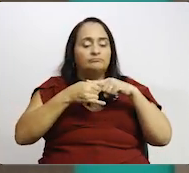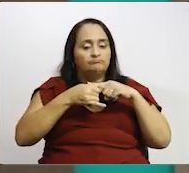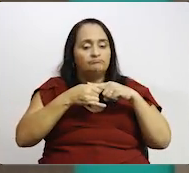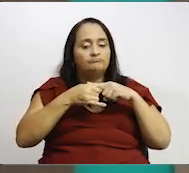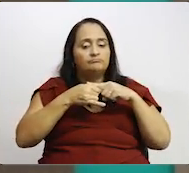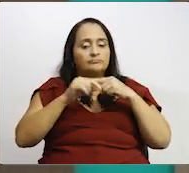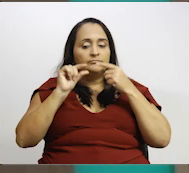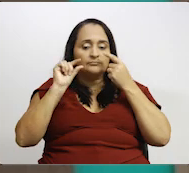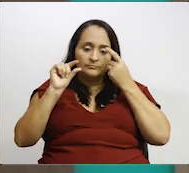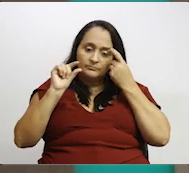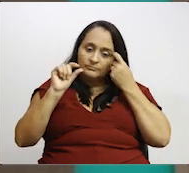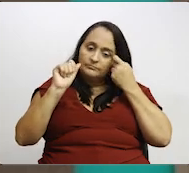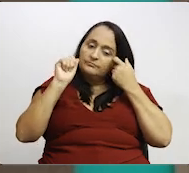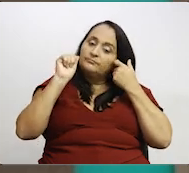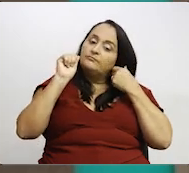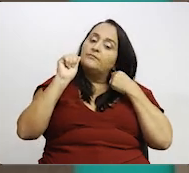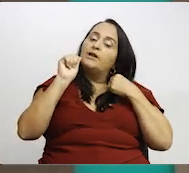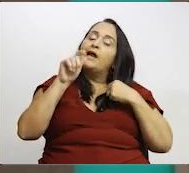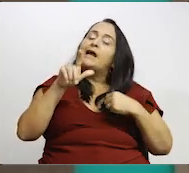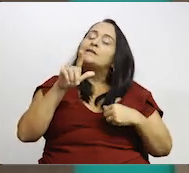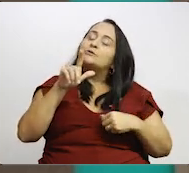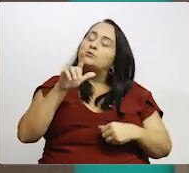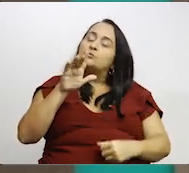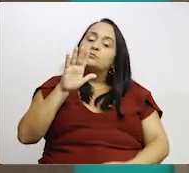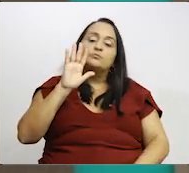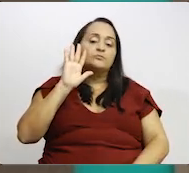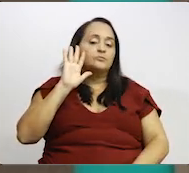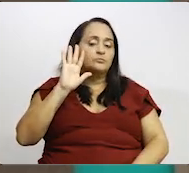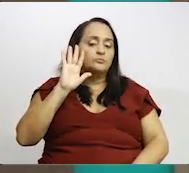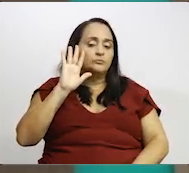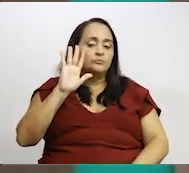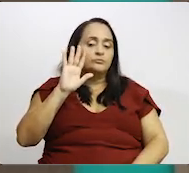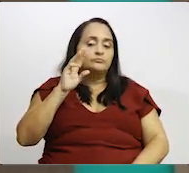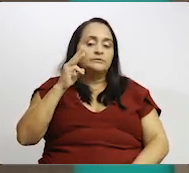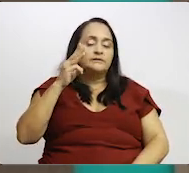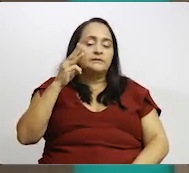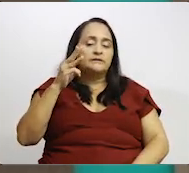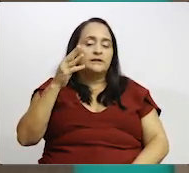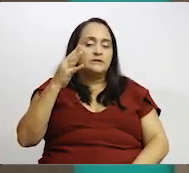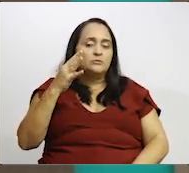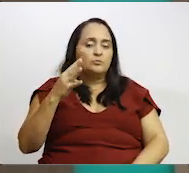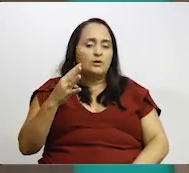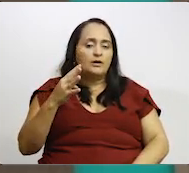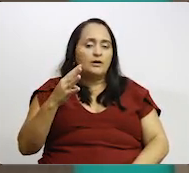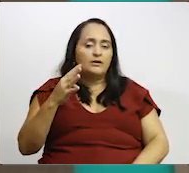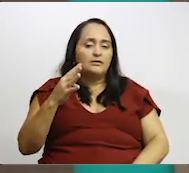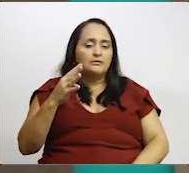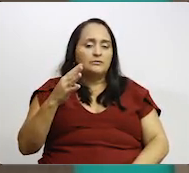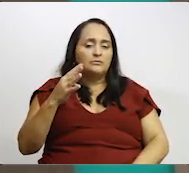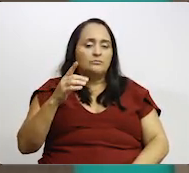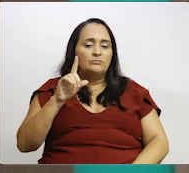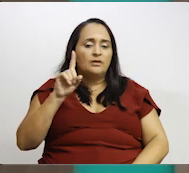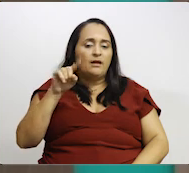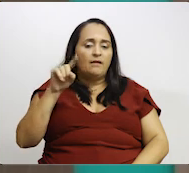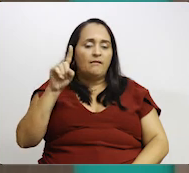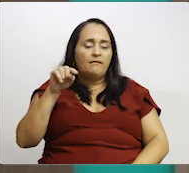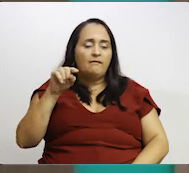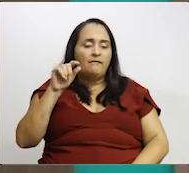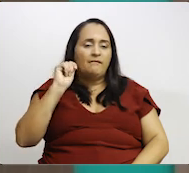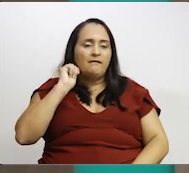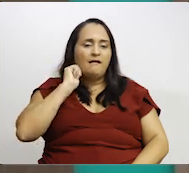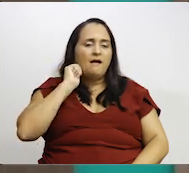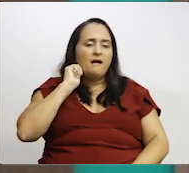bolinha azul. Guarda aí. Então, eu vou botar aqui 3 quartos é azul.